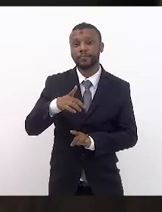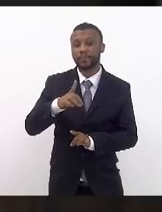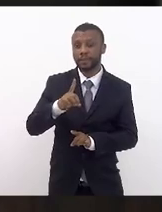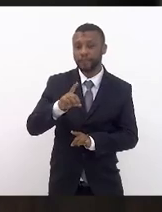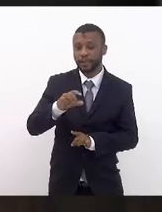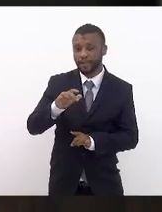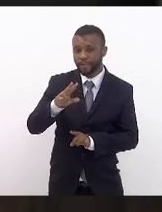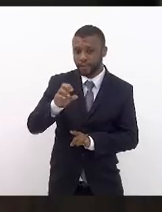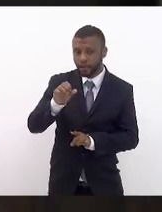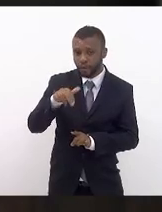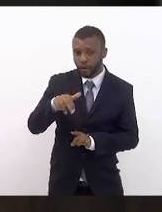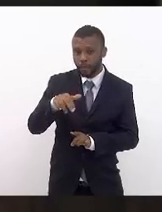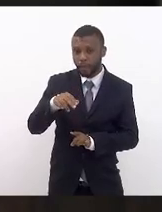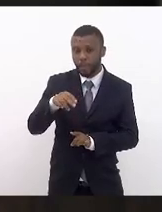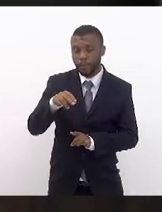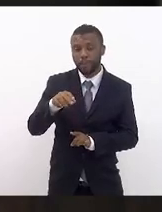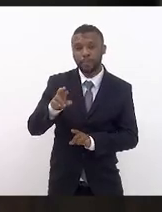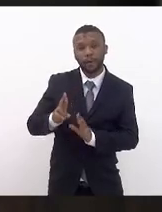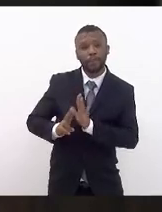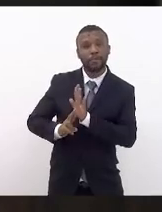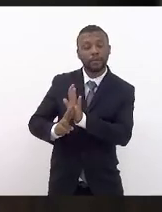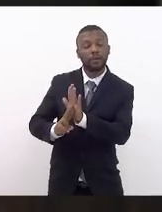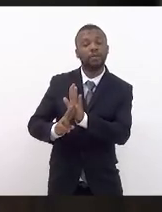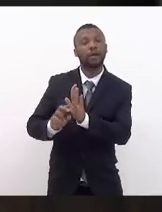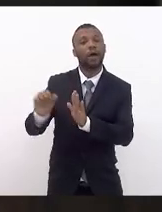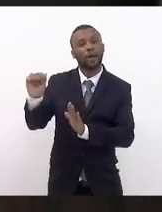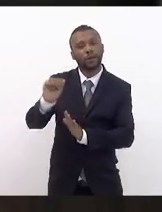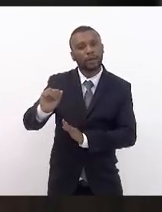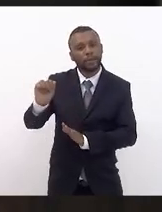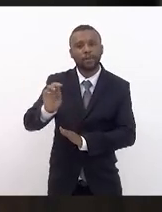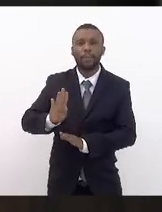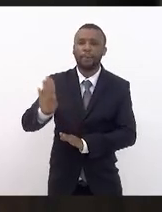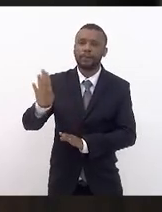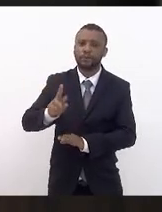Freitas, representando a Associação Batista Belfor Roxense.